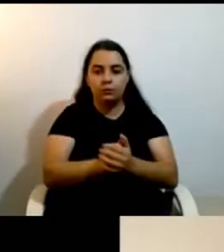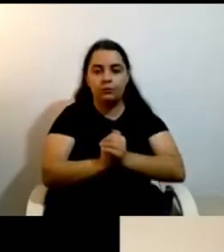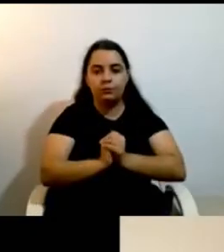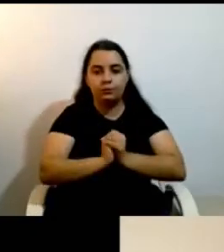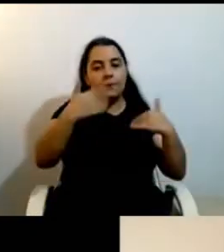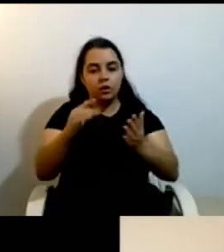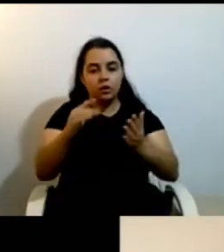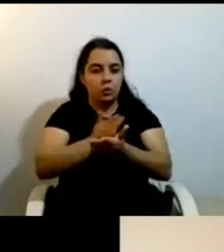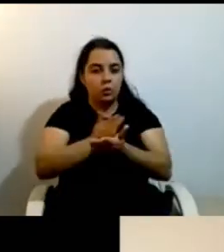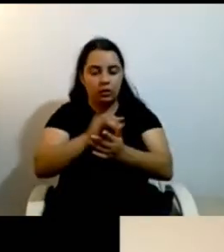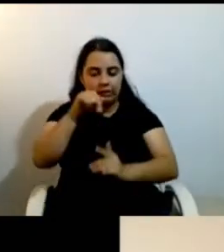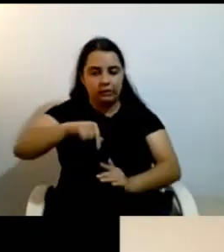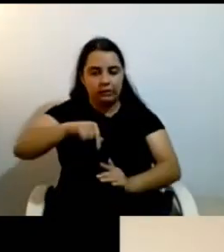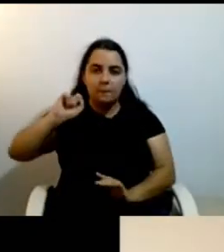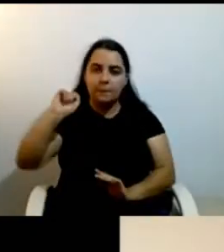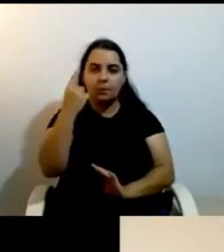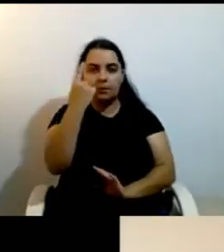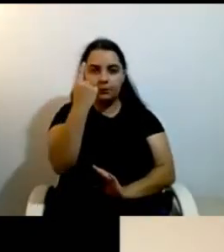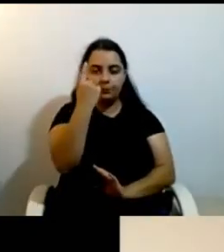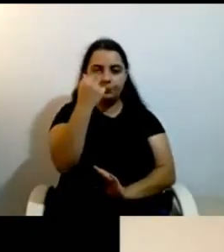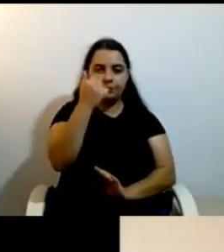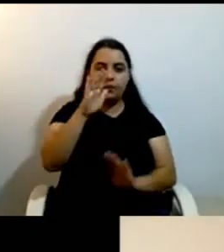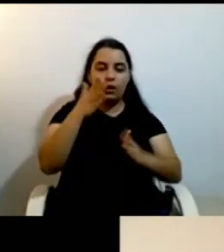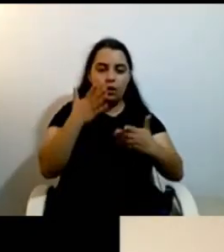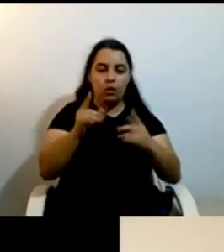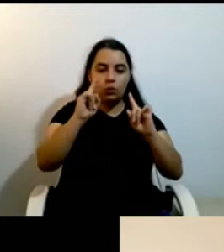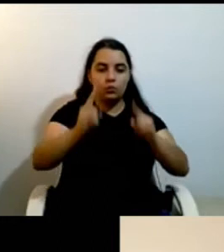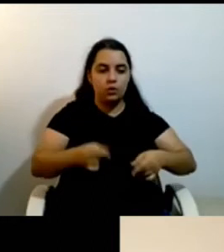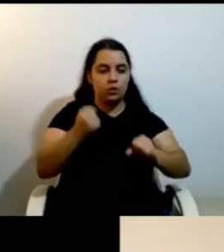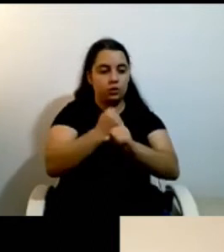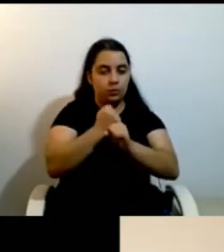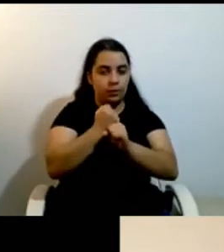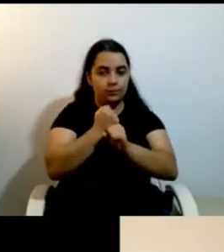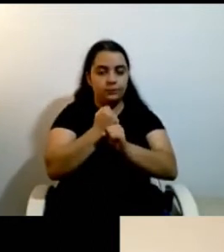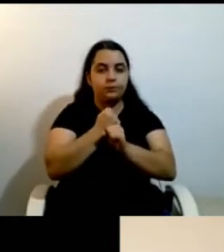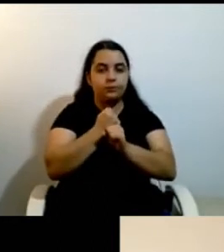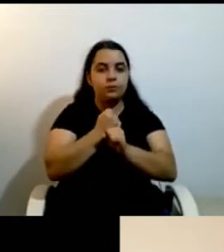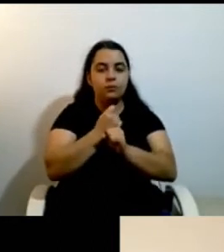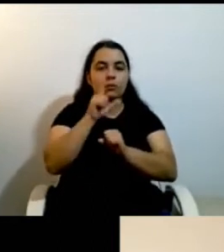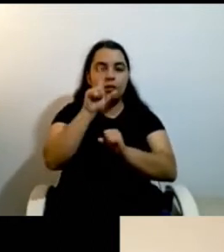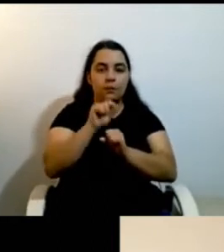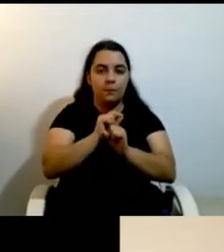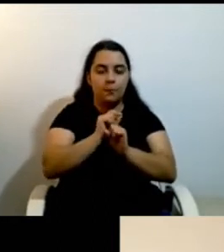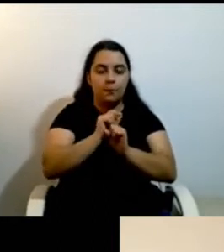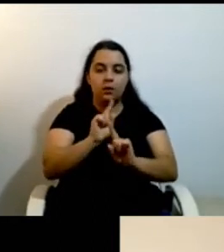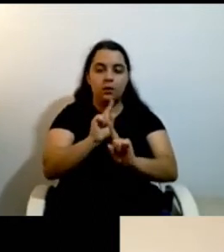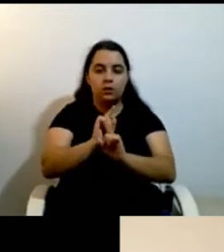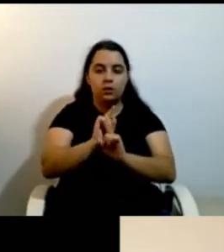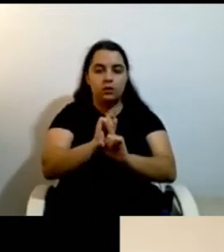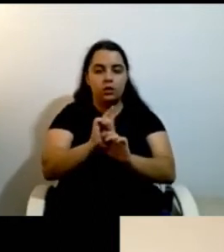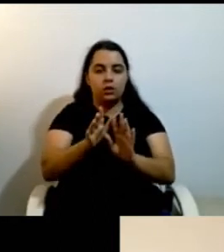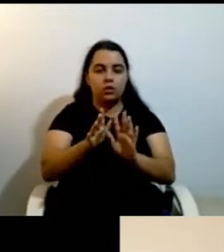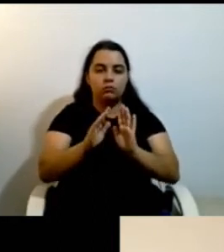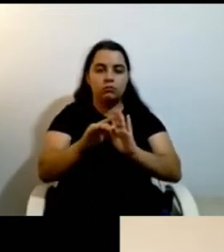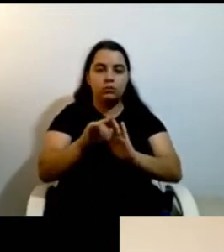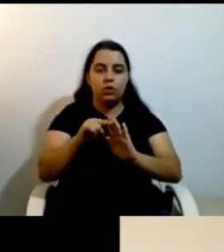Bom dia a todos. Portanto, dando início ao nosso trabalho e procurando seguir o mais fielmente o guião